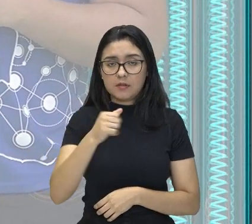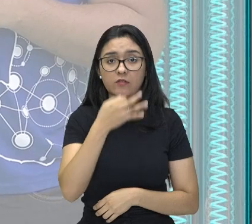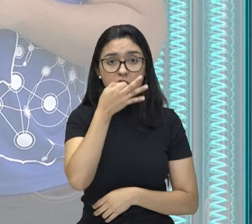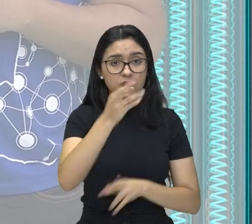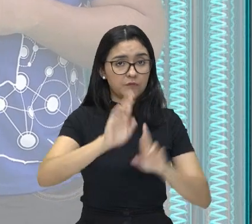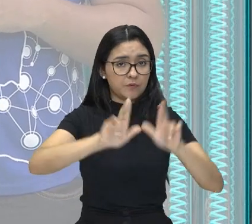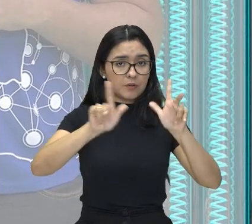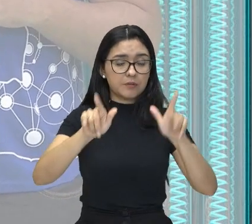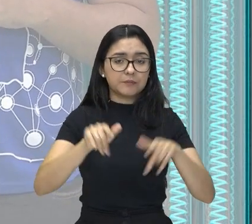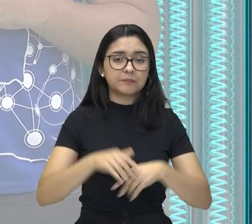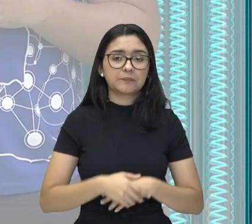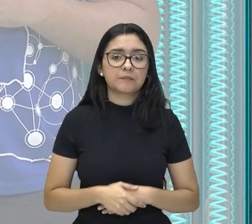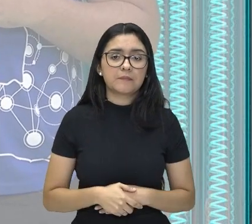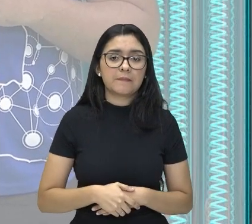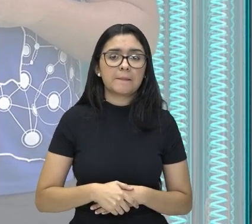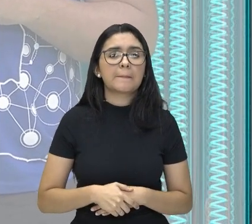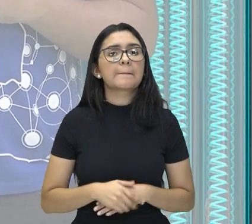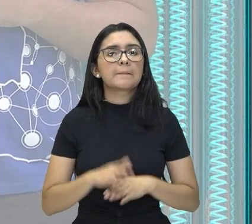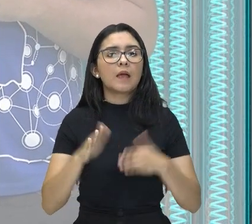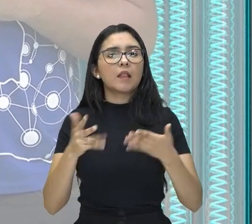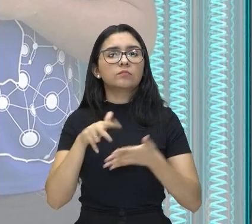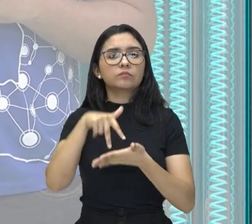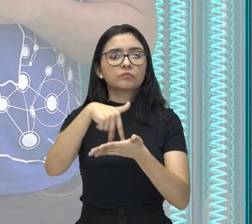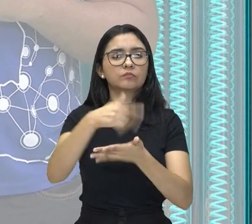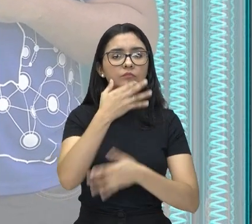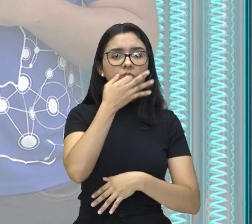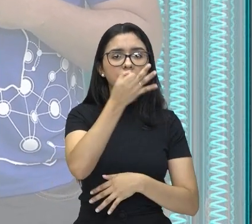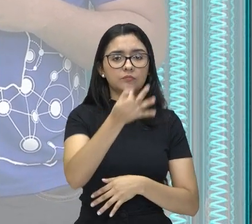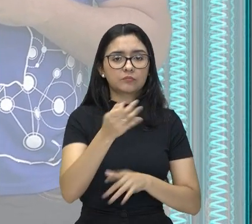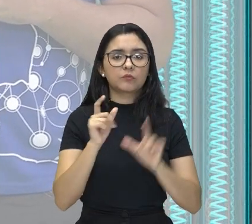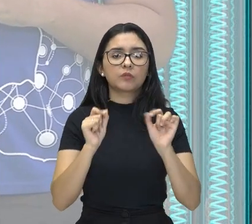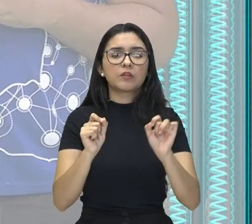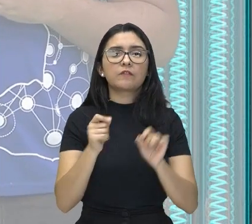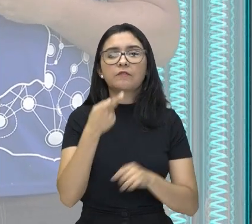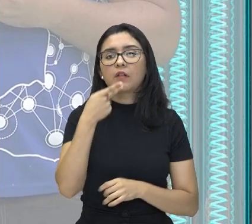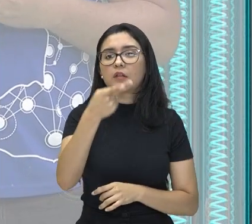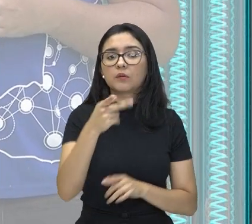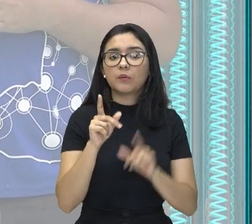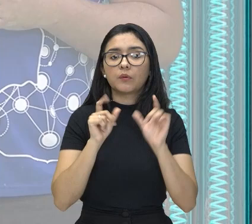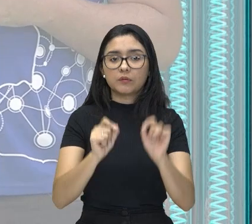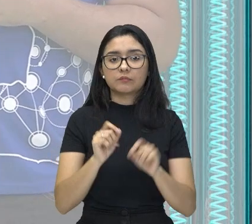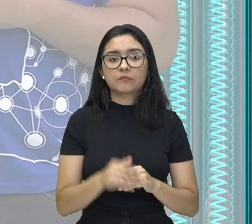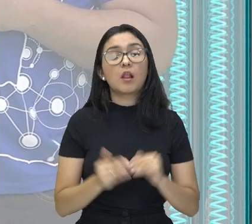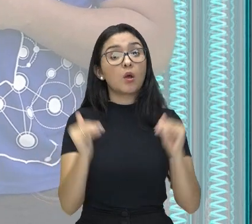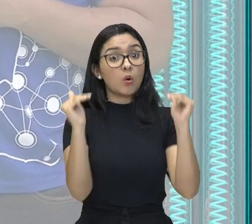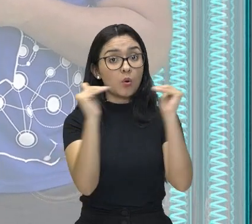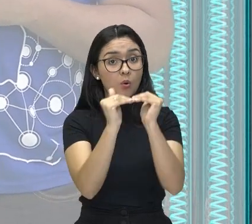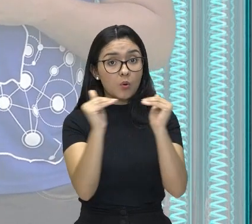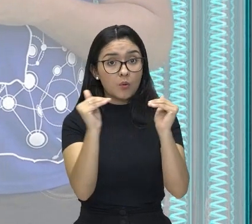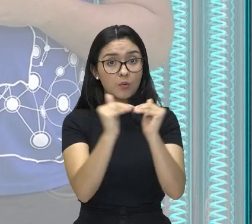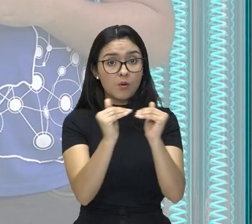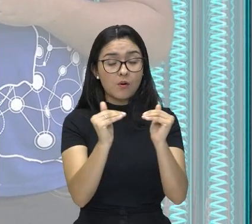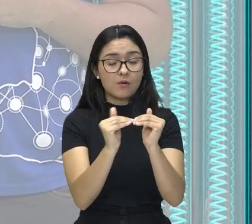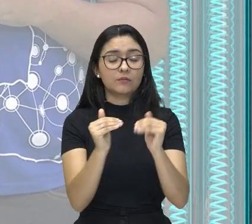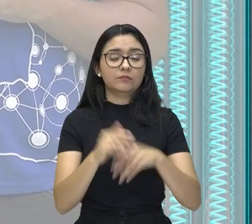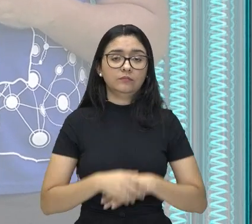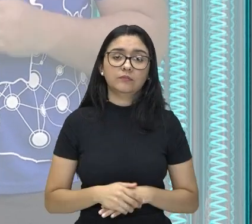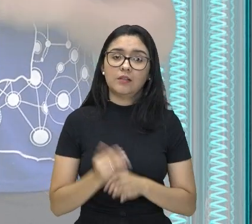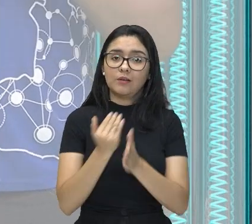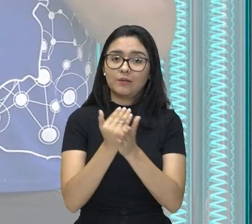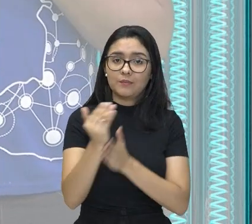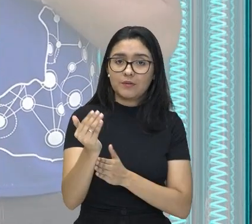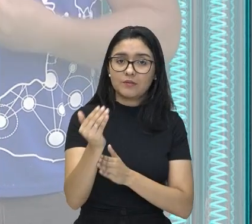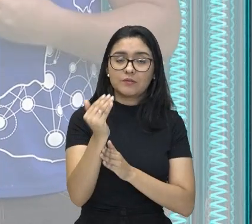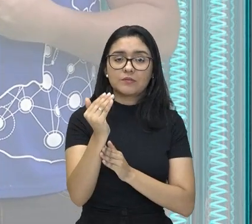diferente. Ela se posicionou aí, olha só, dizendo concordo. Ela iniciou a fala dela com este